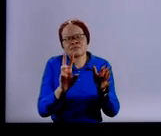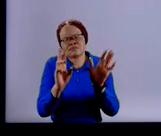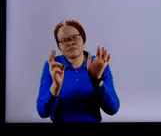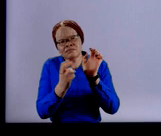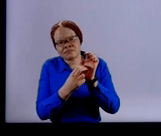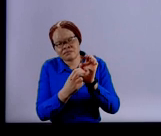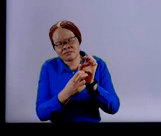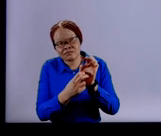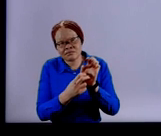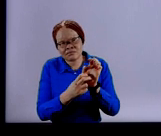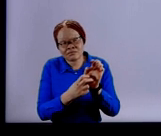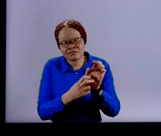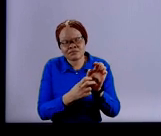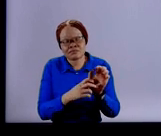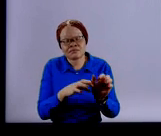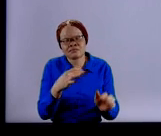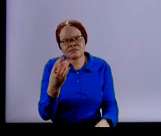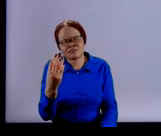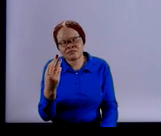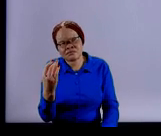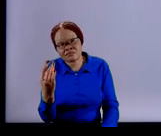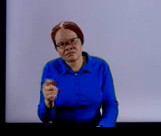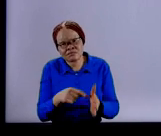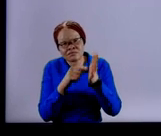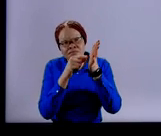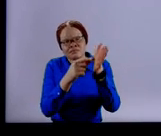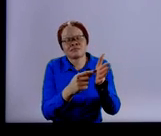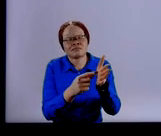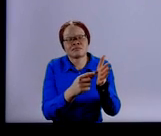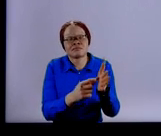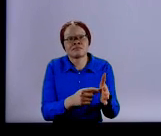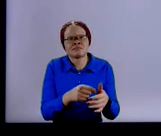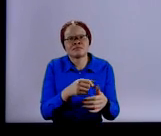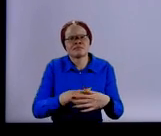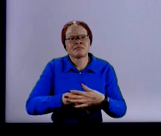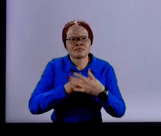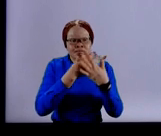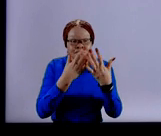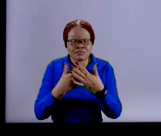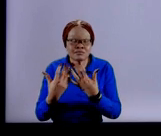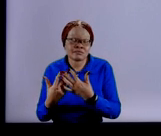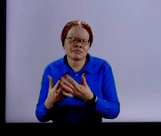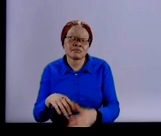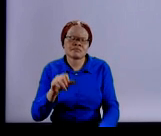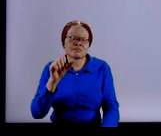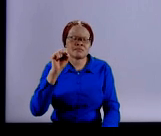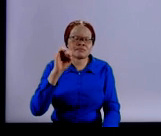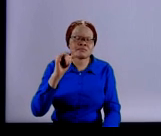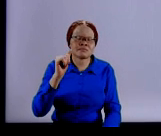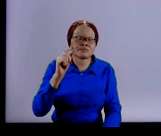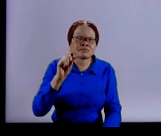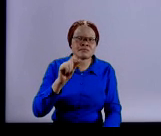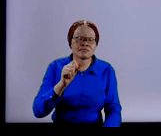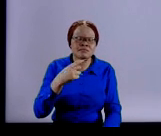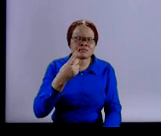gênero e número nós temos aqui um exemplo é um dia o saíde